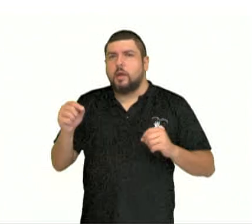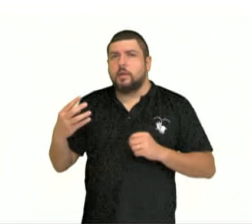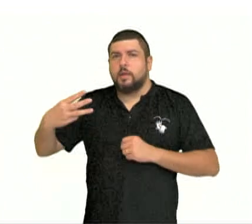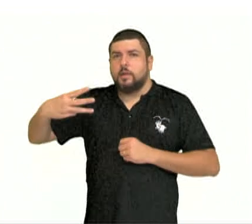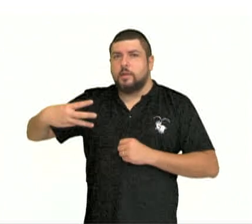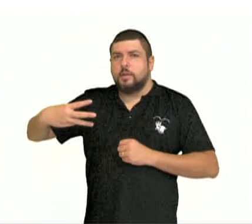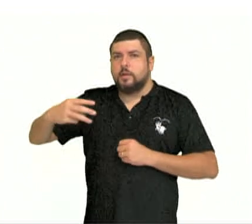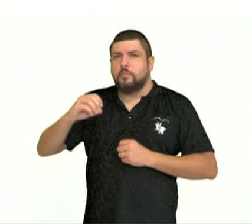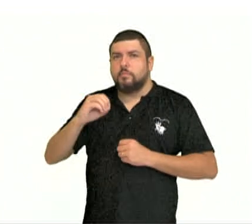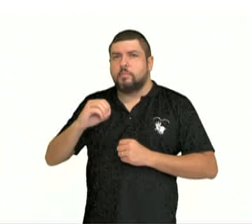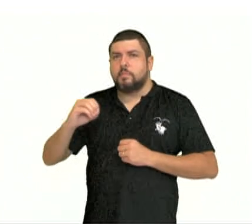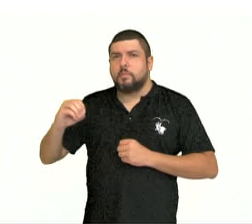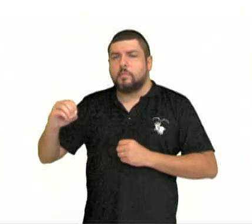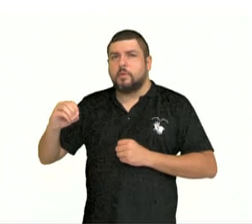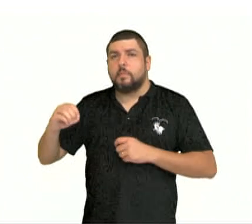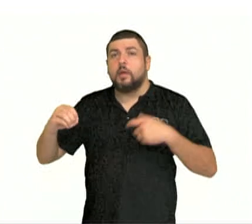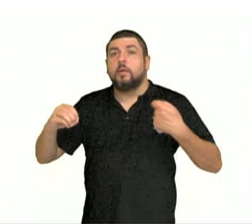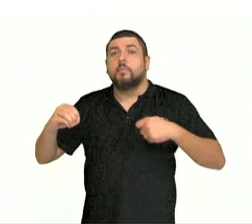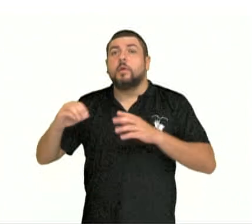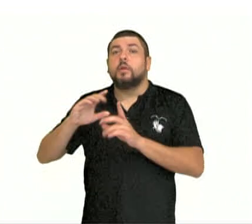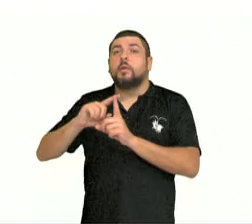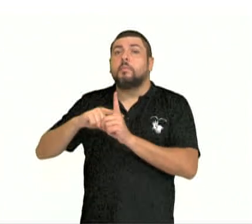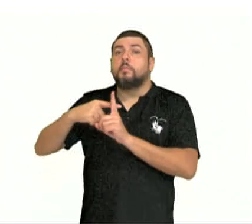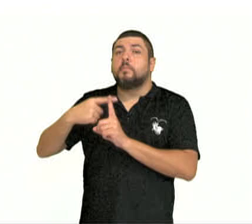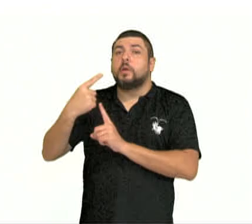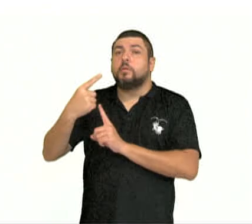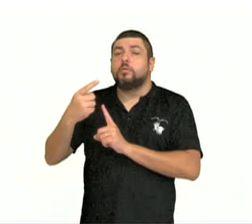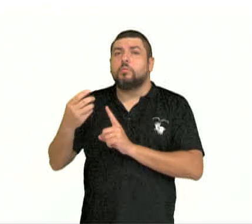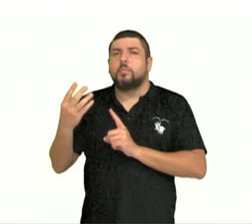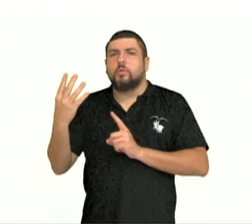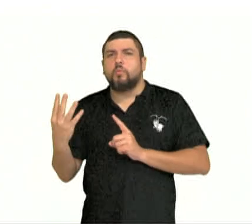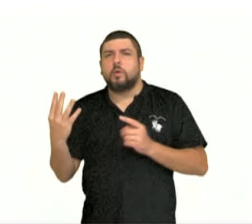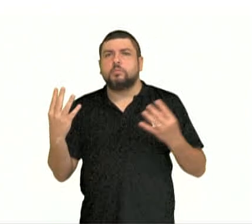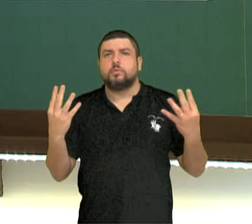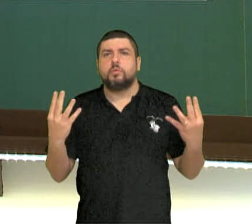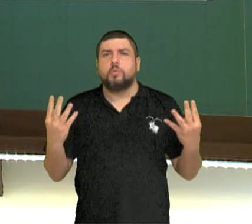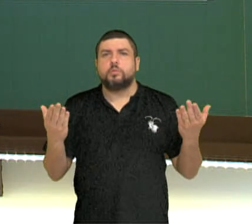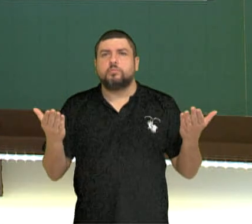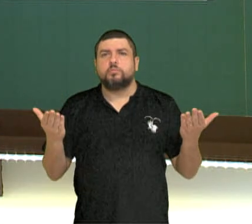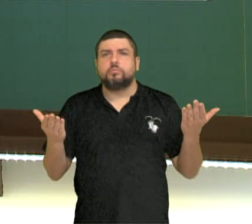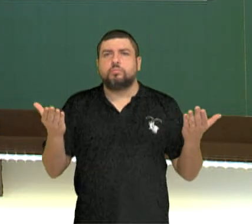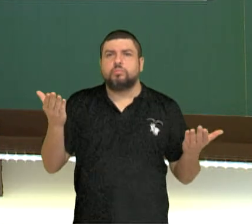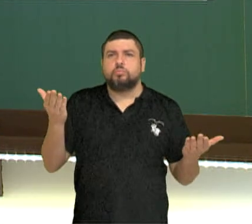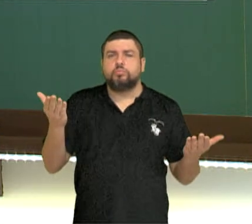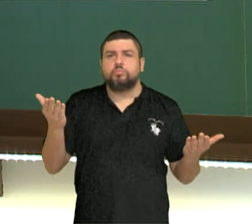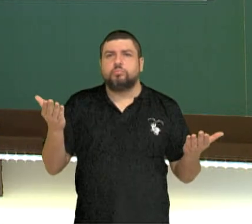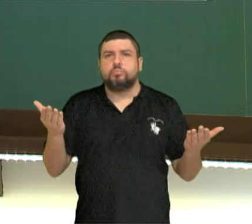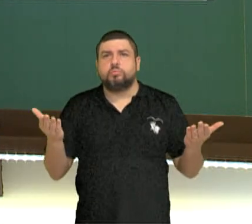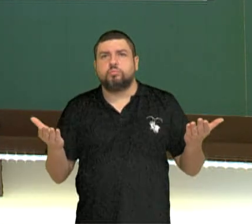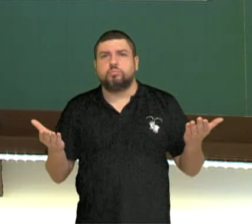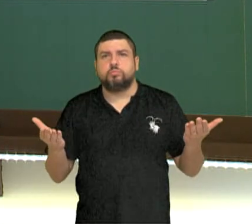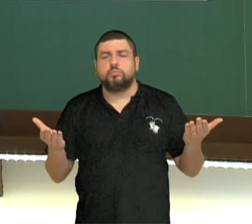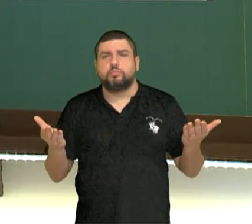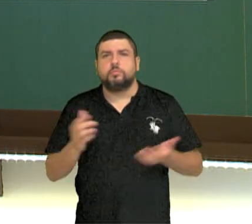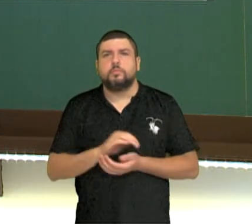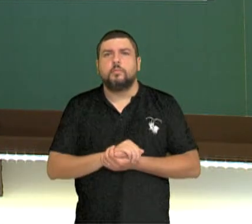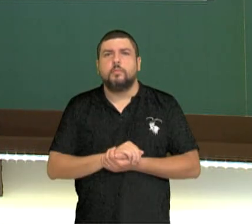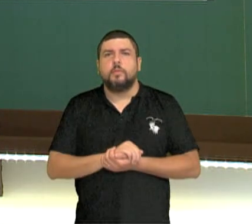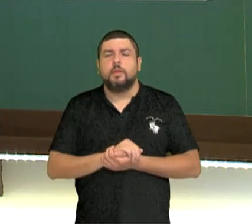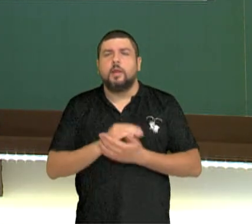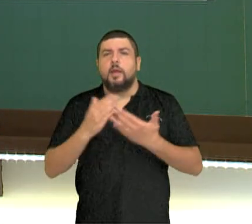átomos de cada elemento de cada lado. Então, olha só. Aqui nós temos quatro átomos,